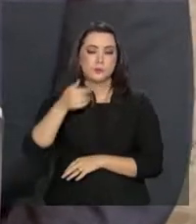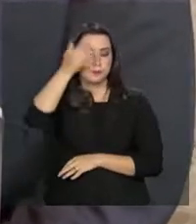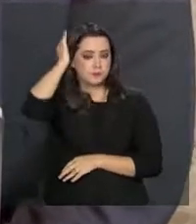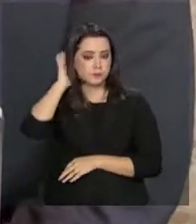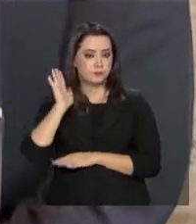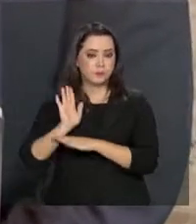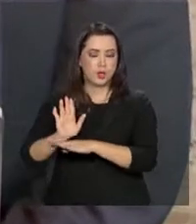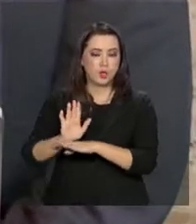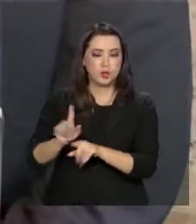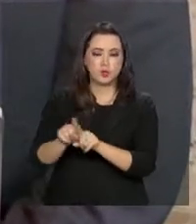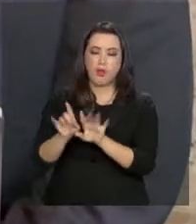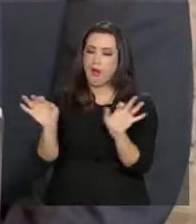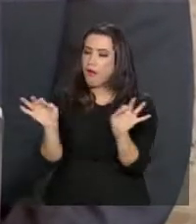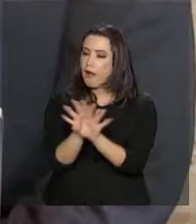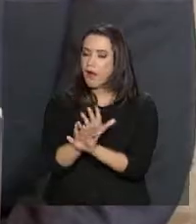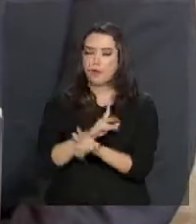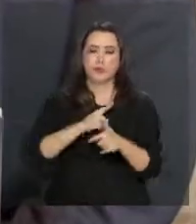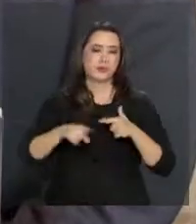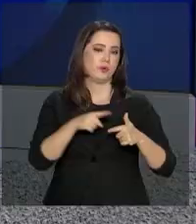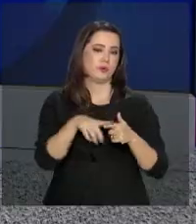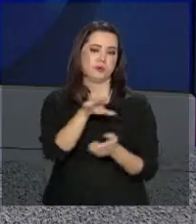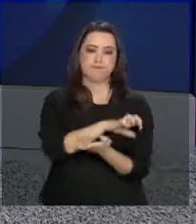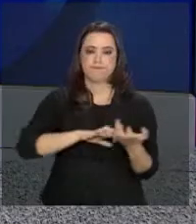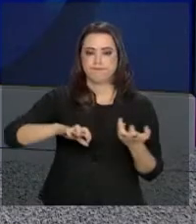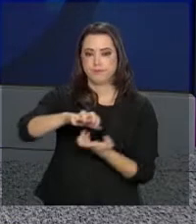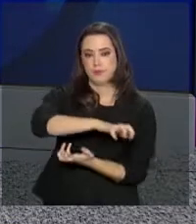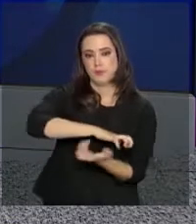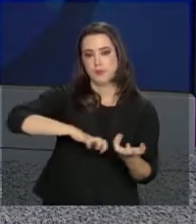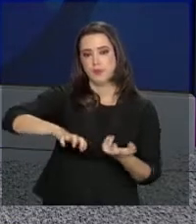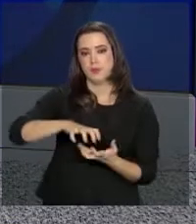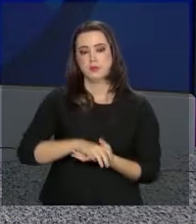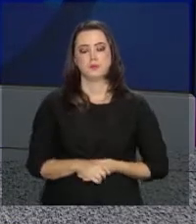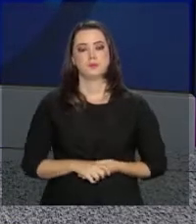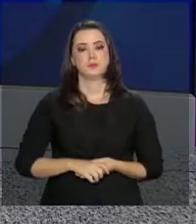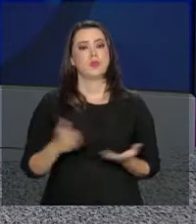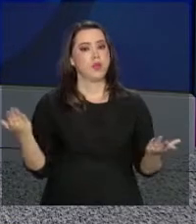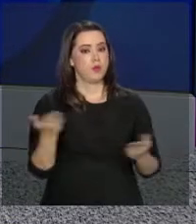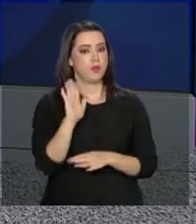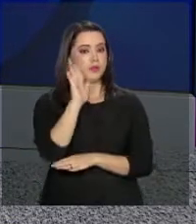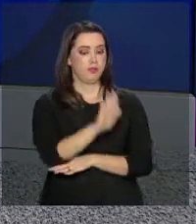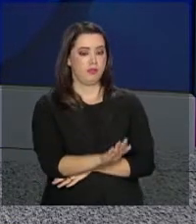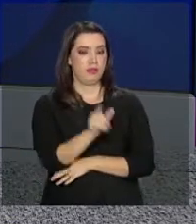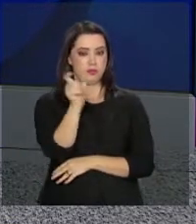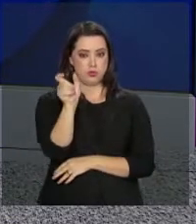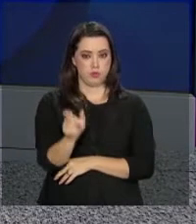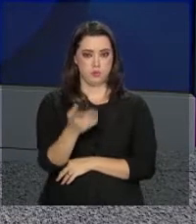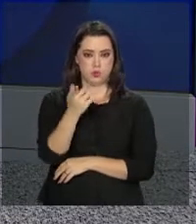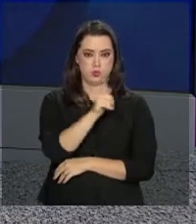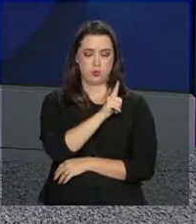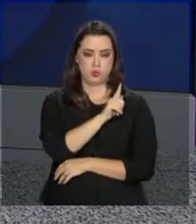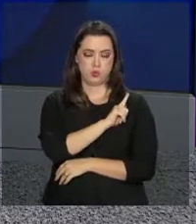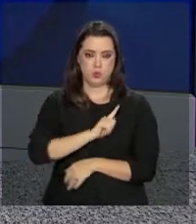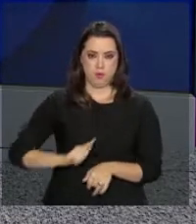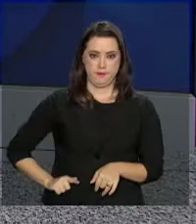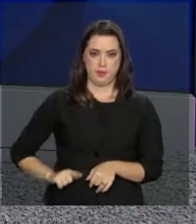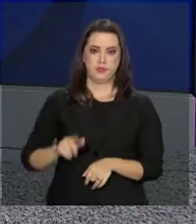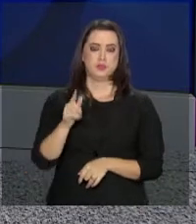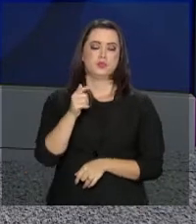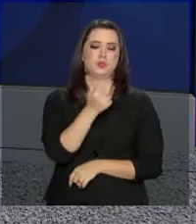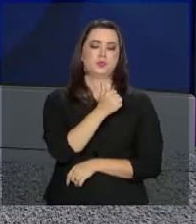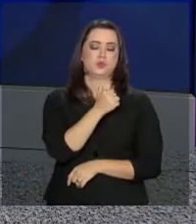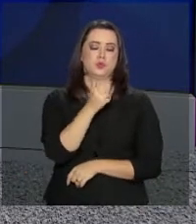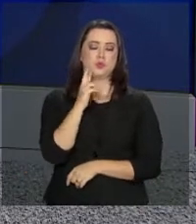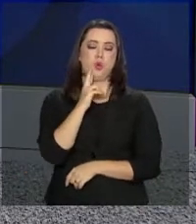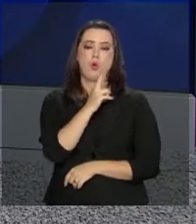foi suspensa às greves e agora à tarde o interventor federal do estado de roraima e governador